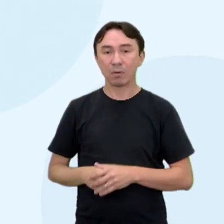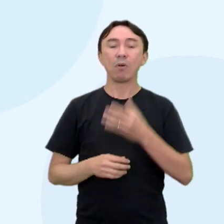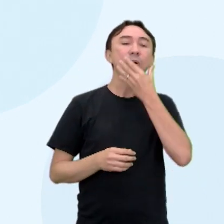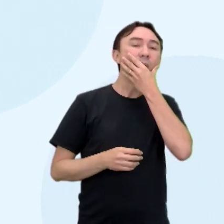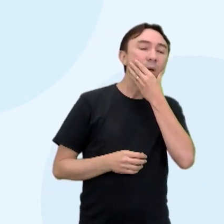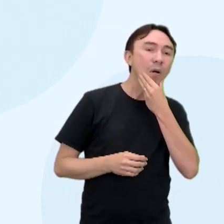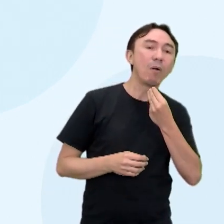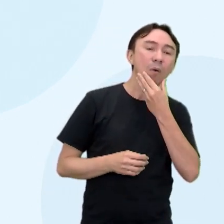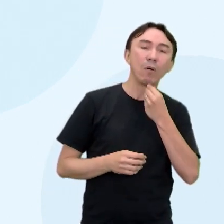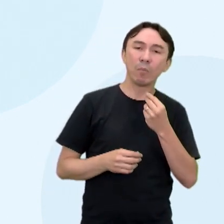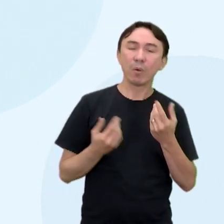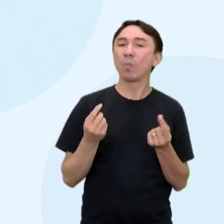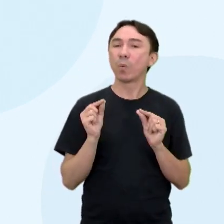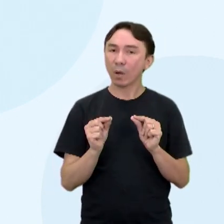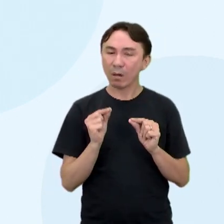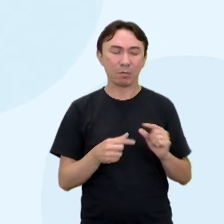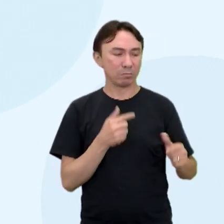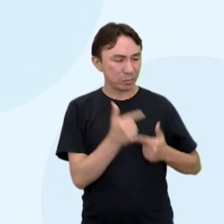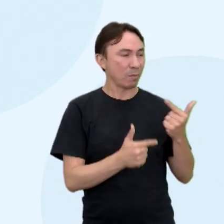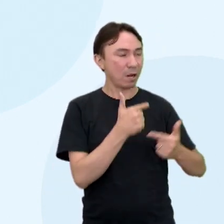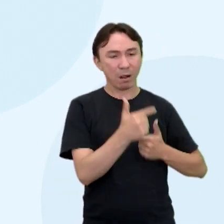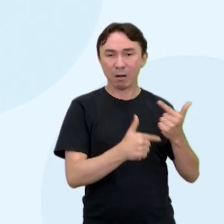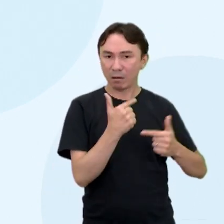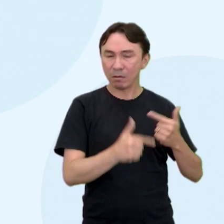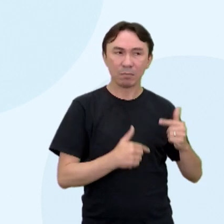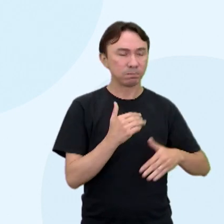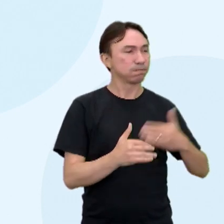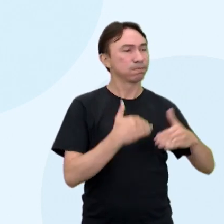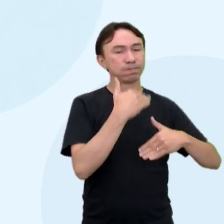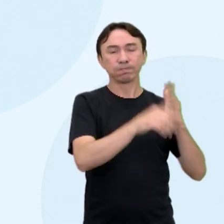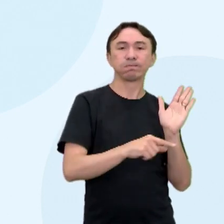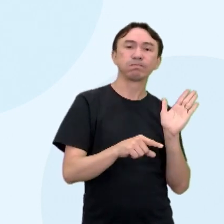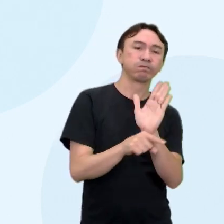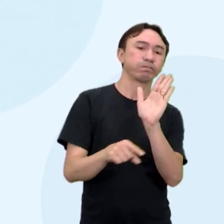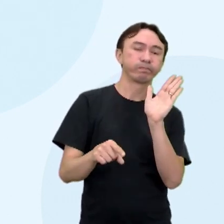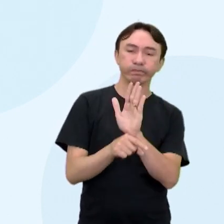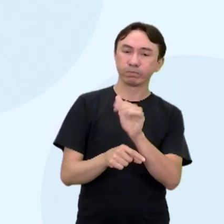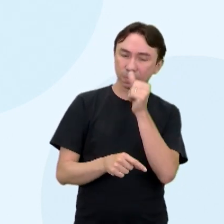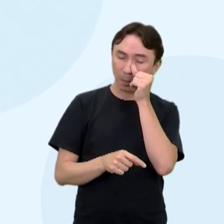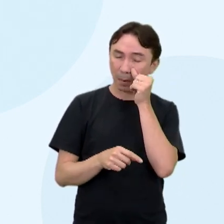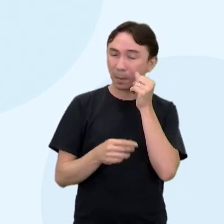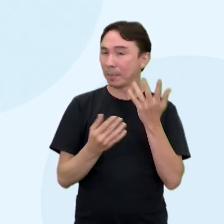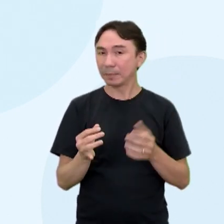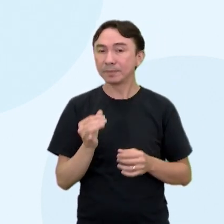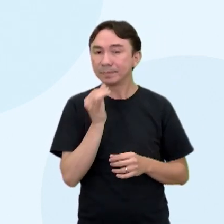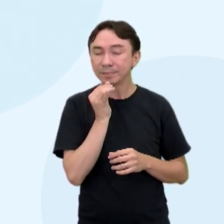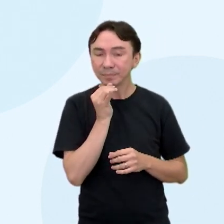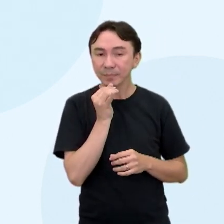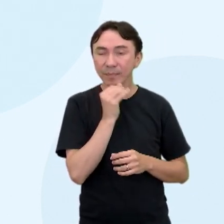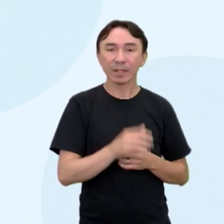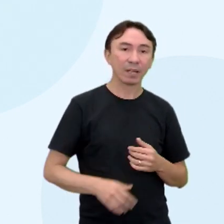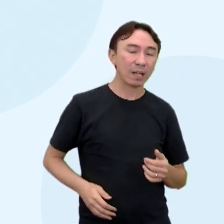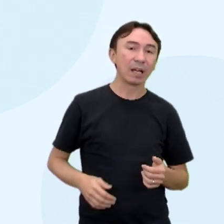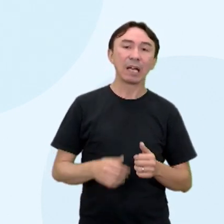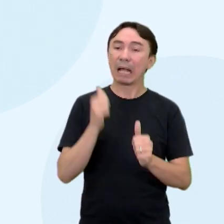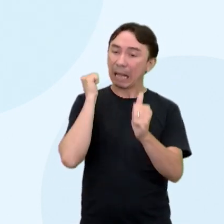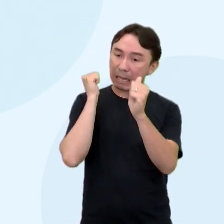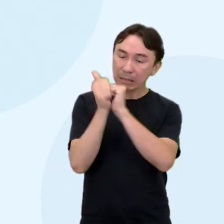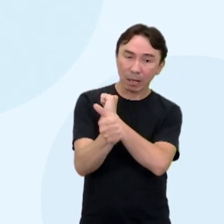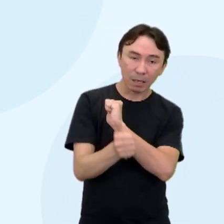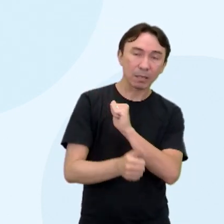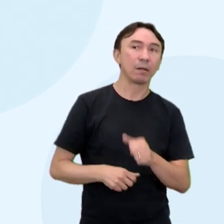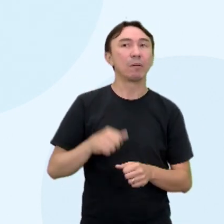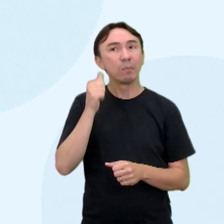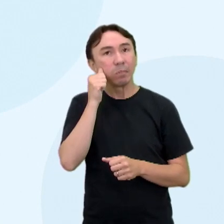nação, né? A gente fala que a construção do ser atleta e a construção do ser mulher são construções opostas. Por